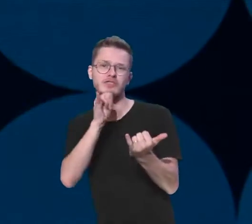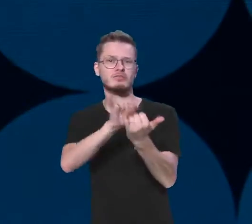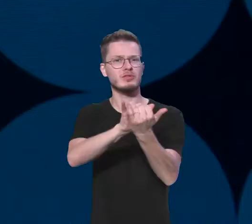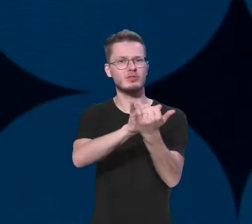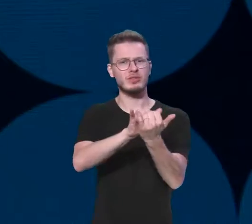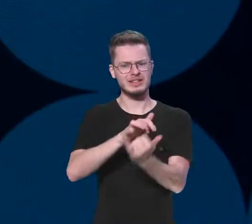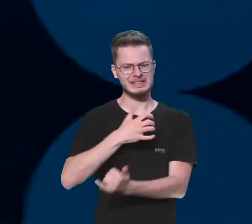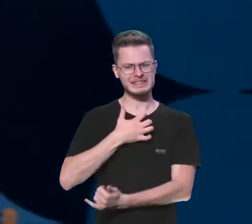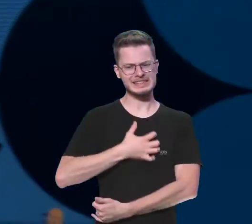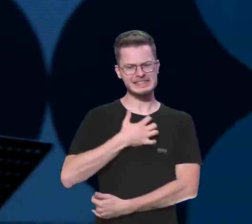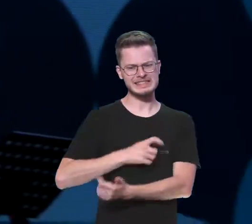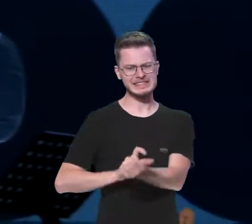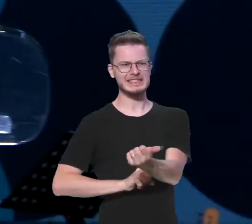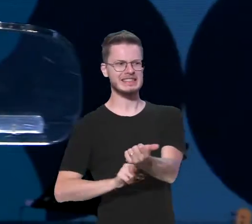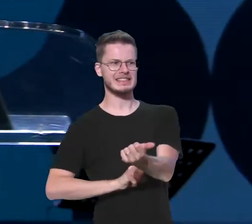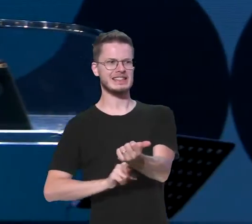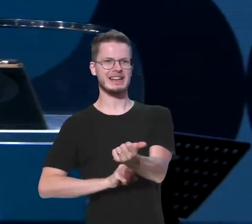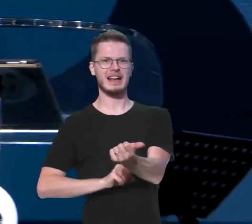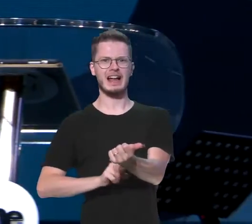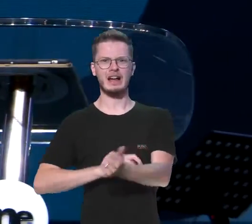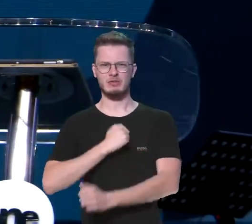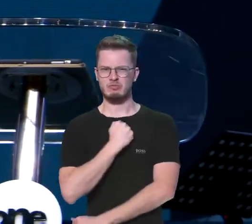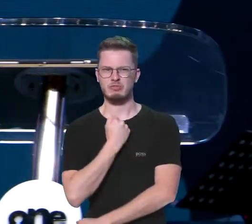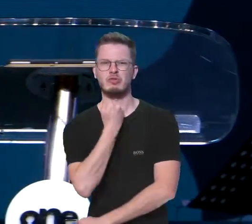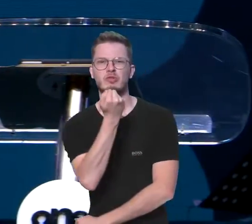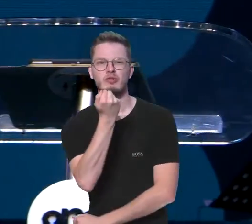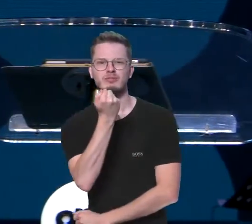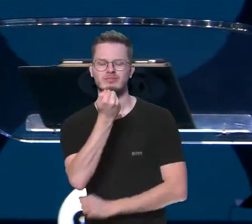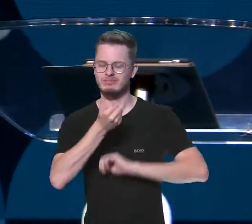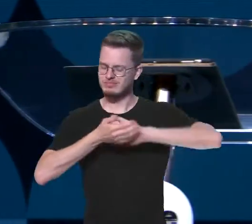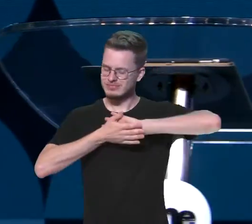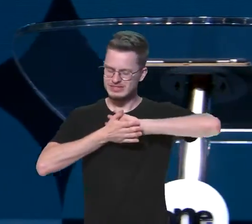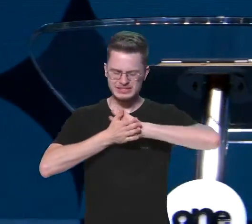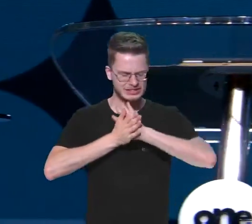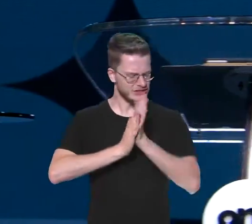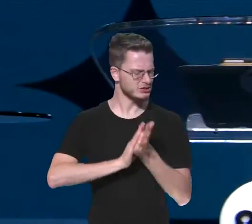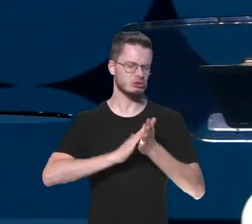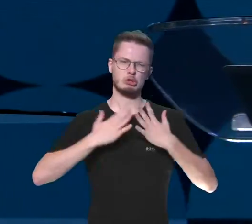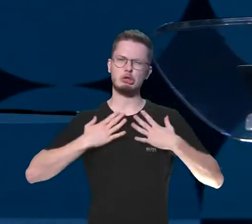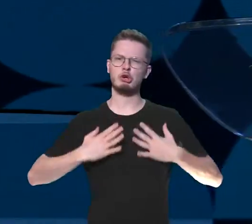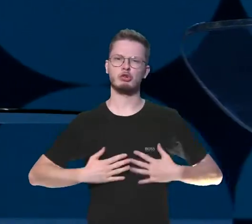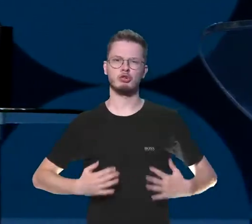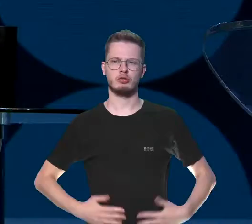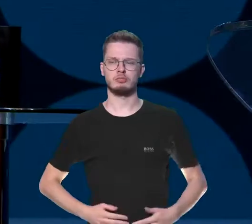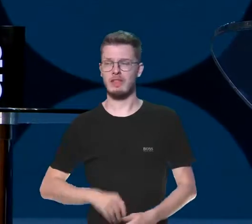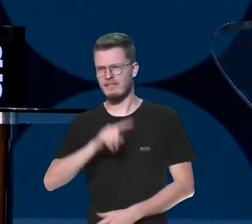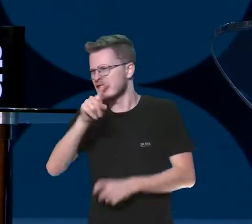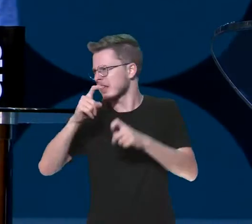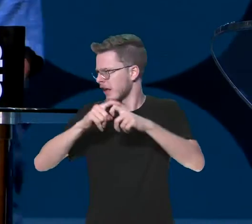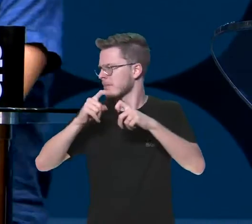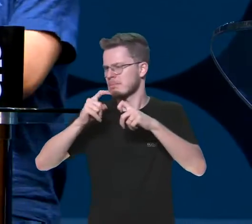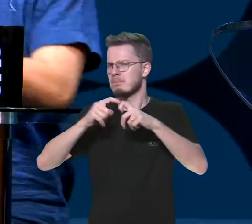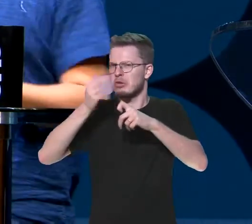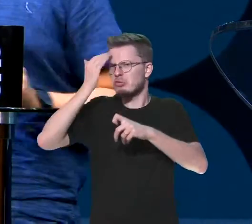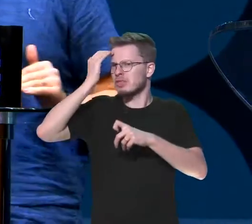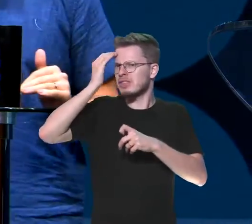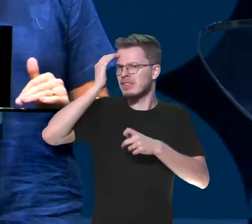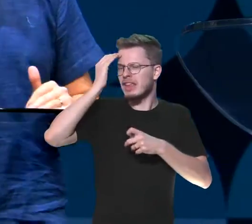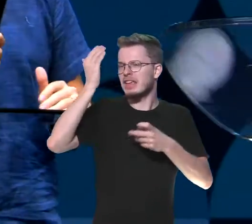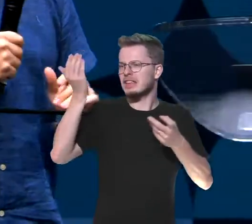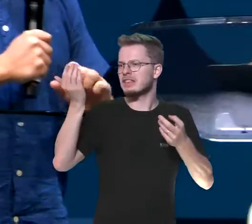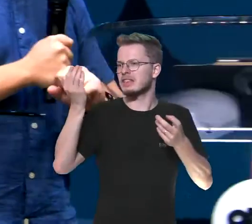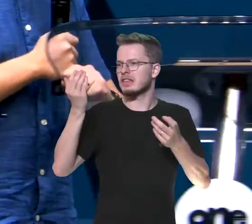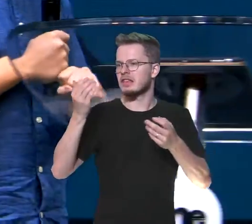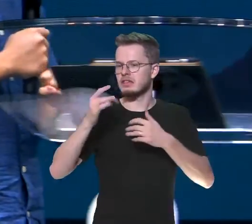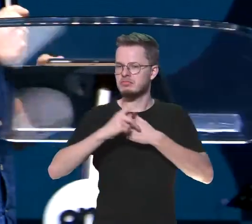o nosso cérebro e o nosso corpo. Para quem é médico aqui, entende um pouco melhor os efeitos de quando você tem, por